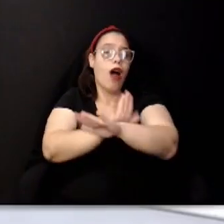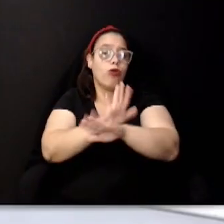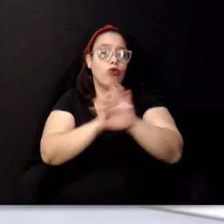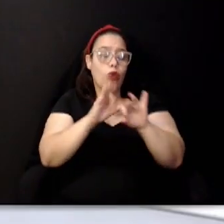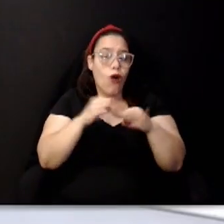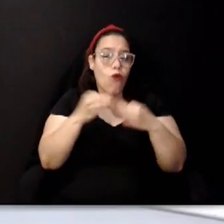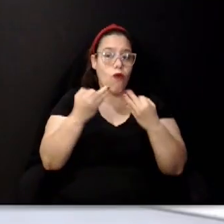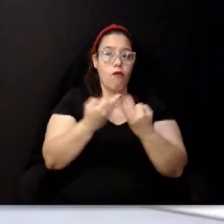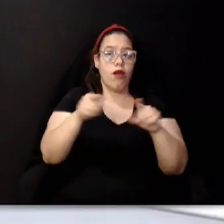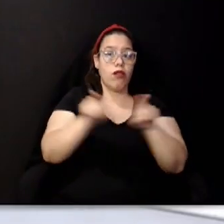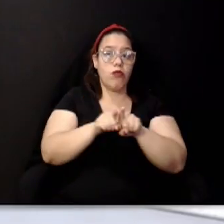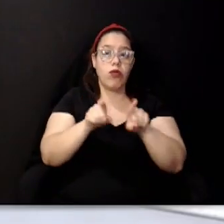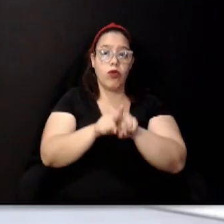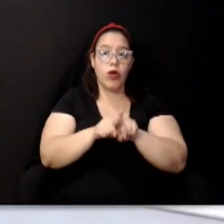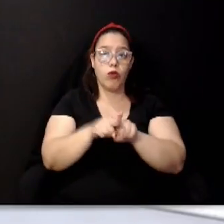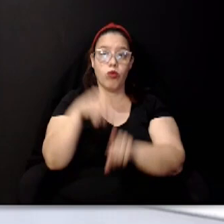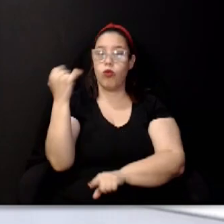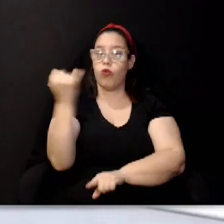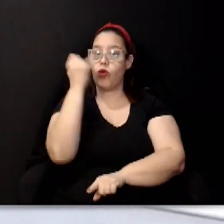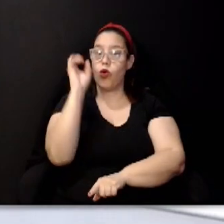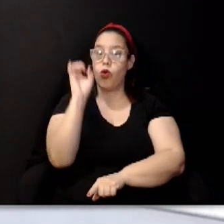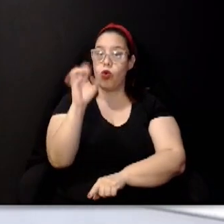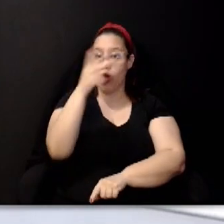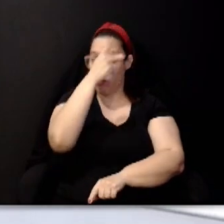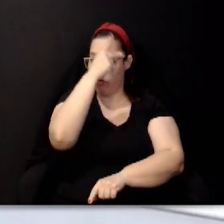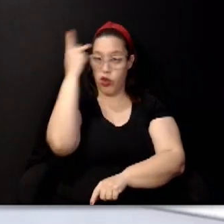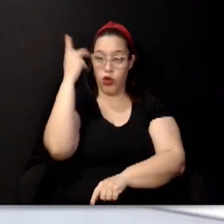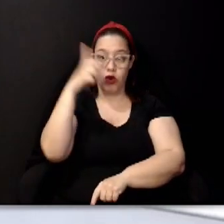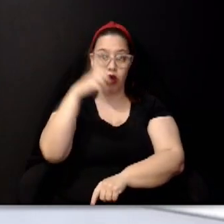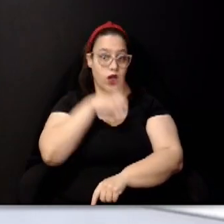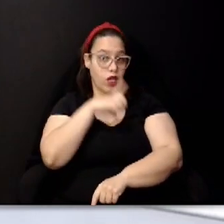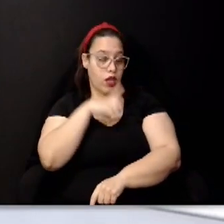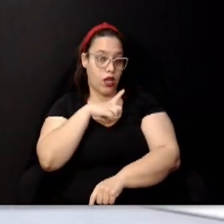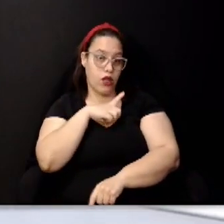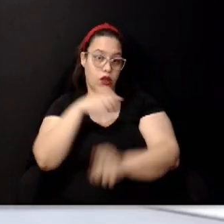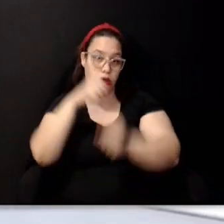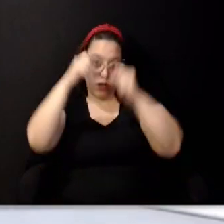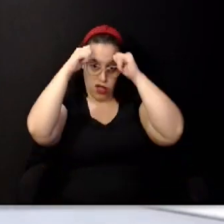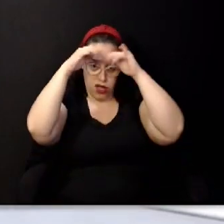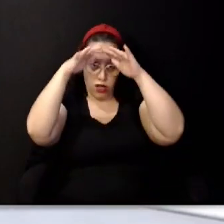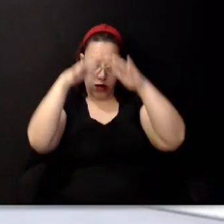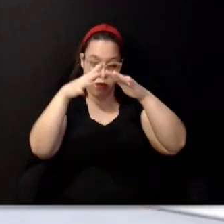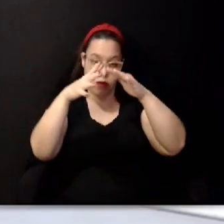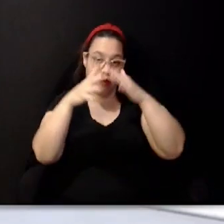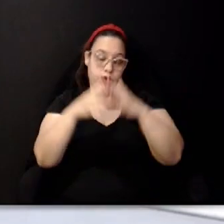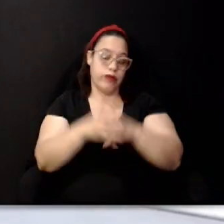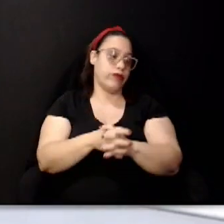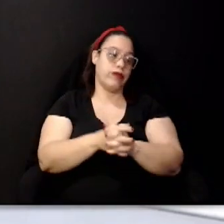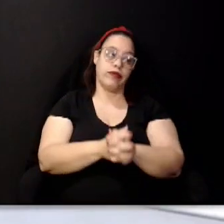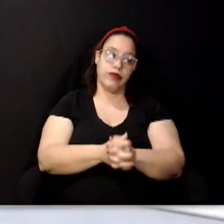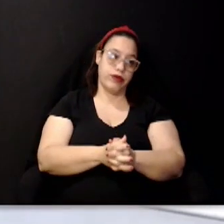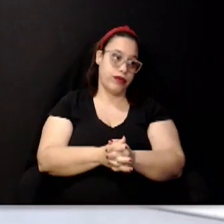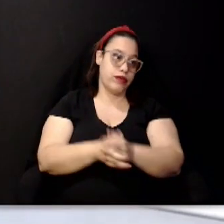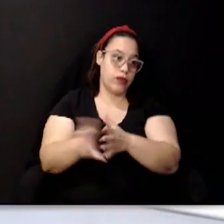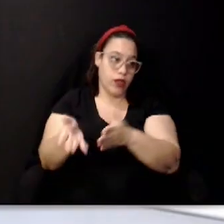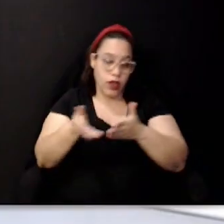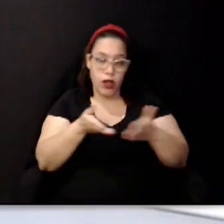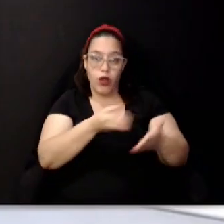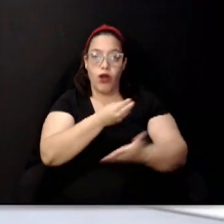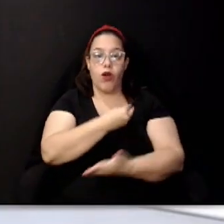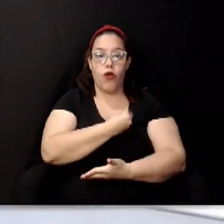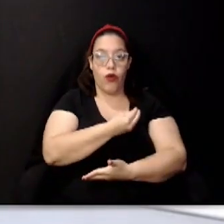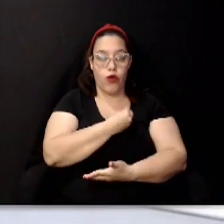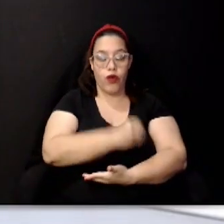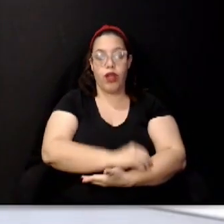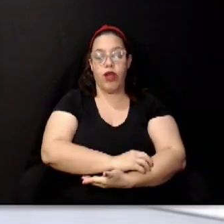Não é só a pessoa que tem o autismo. As pessoas trouxeram, fico até emocionado, as pessoas trouxeram a vivência, né? As mães